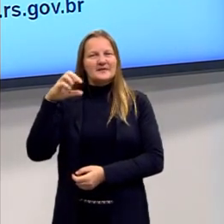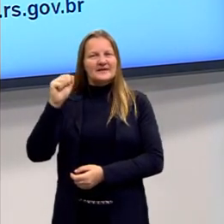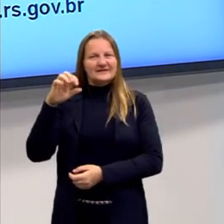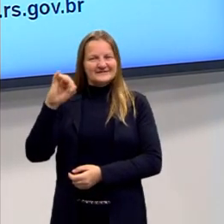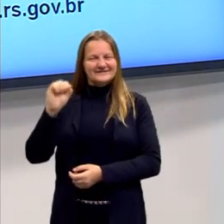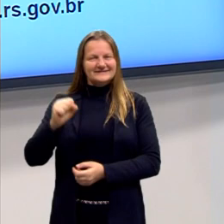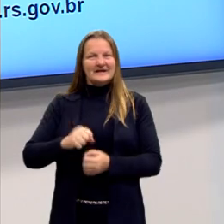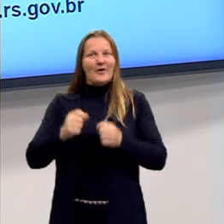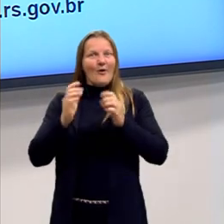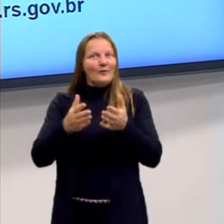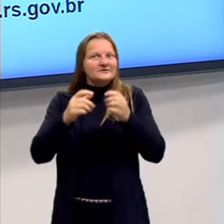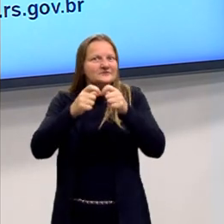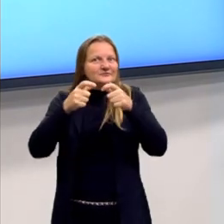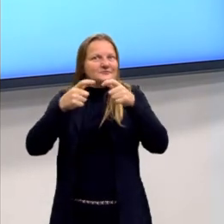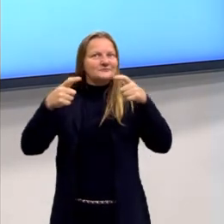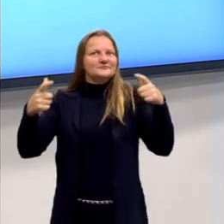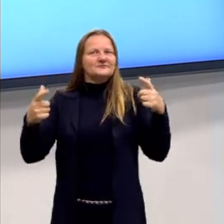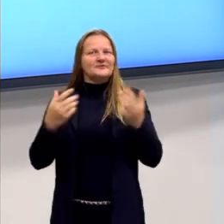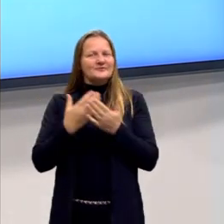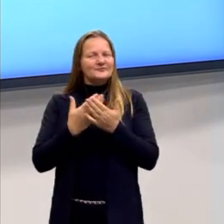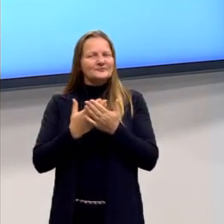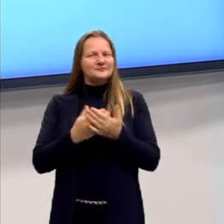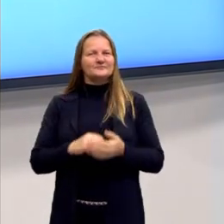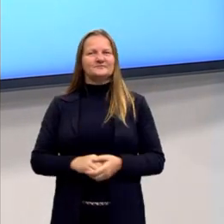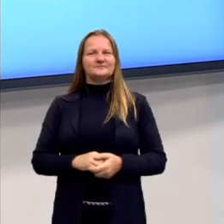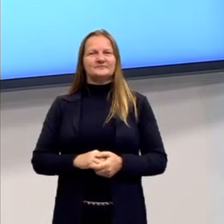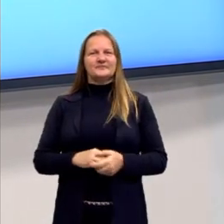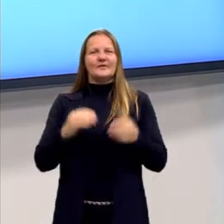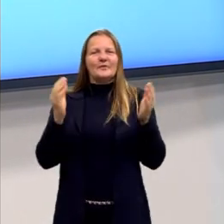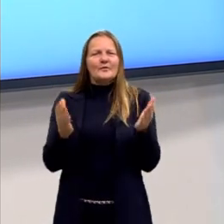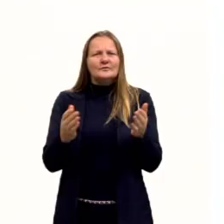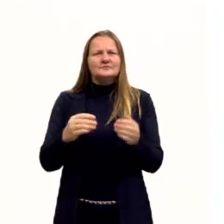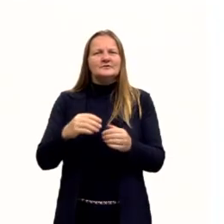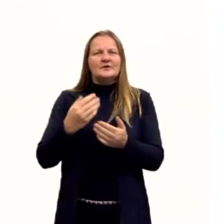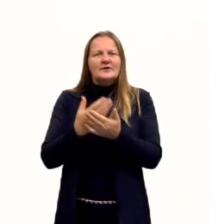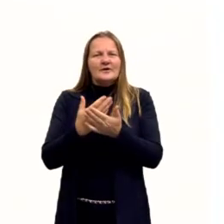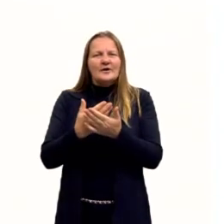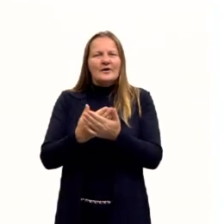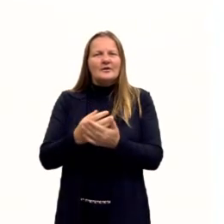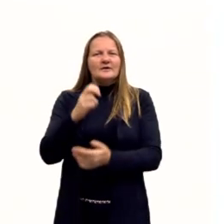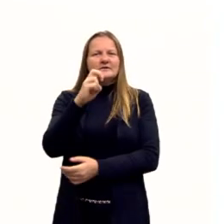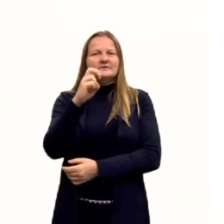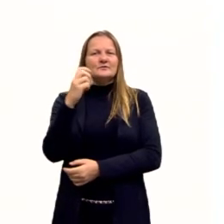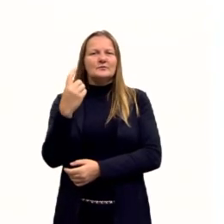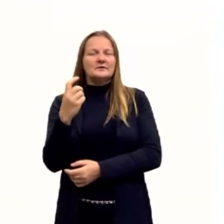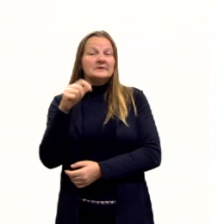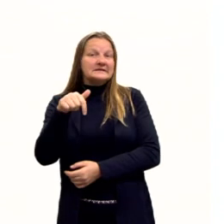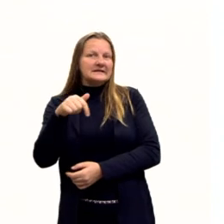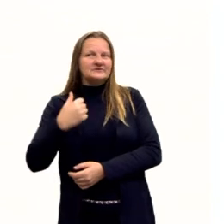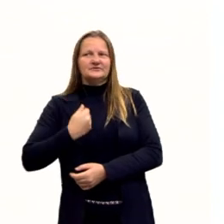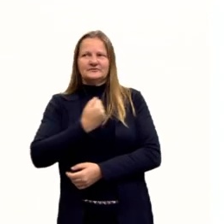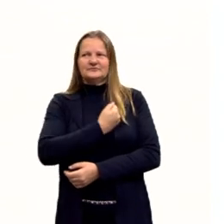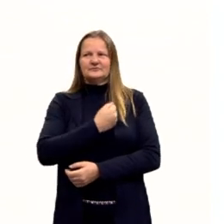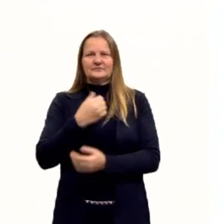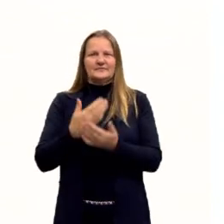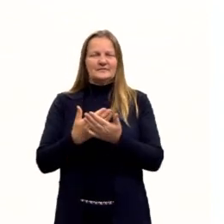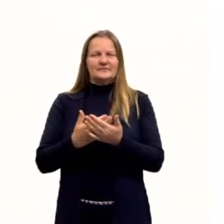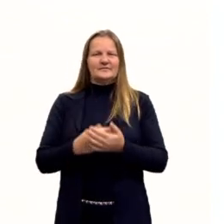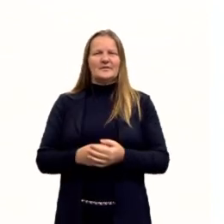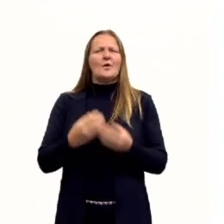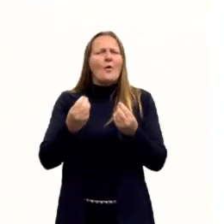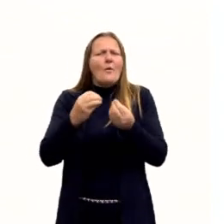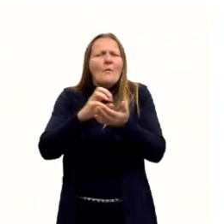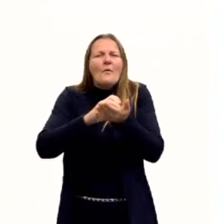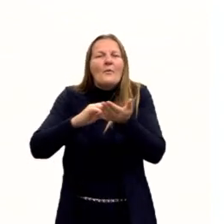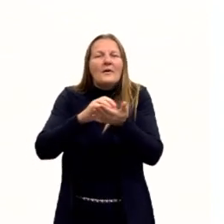mais aí o nosso estudo então nós vamos hoje para nossa aula 57 como o